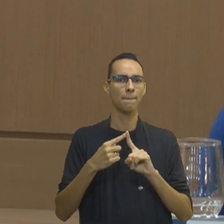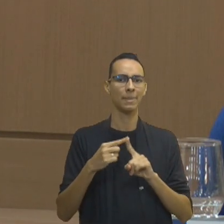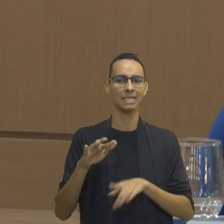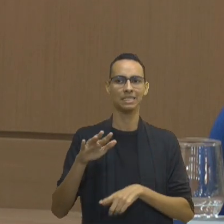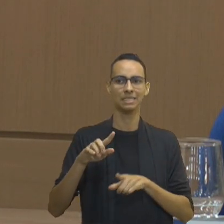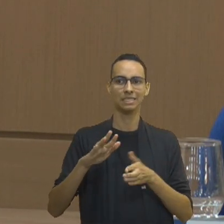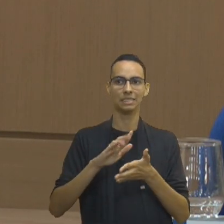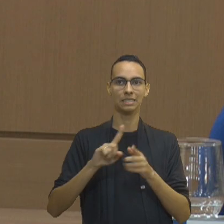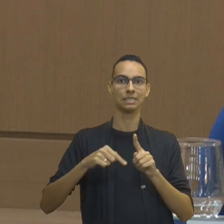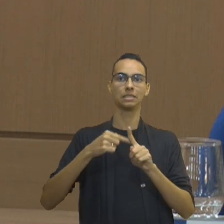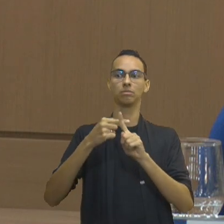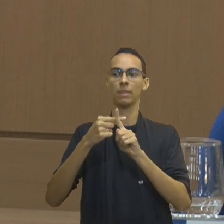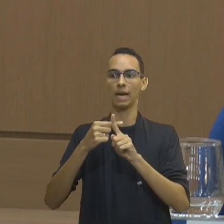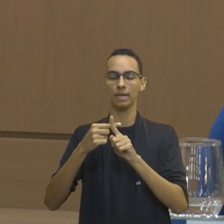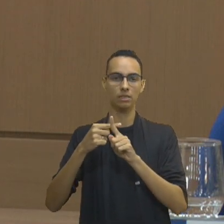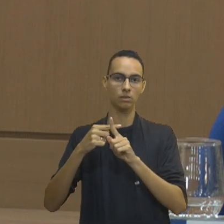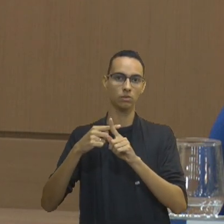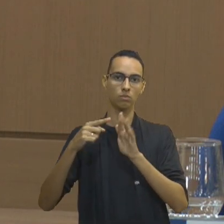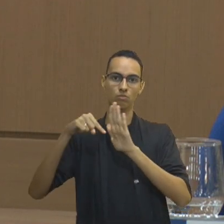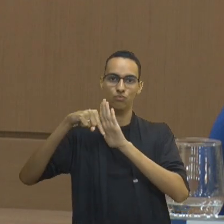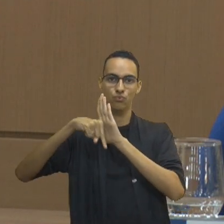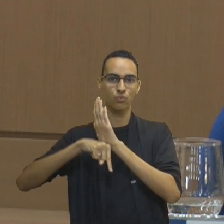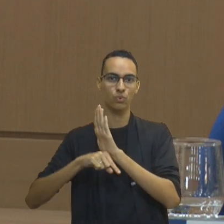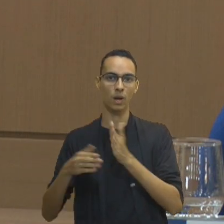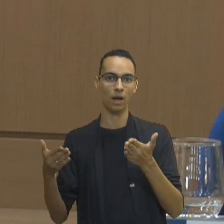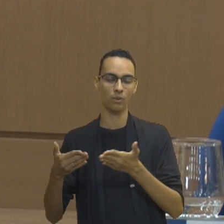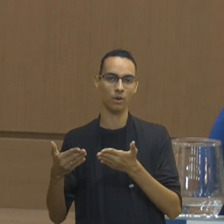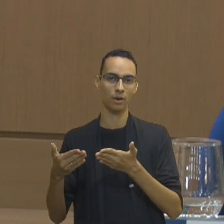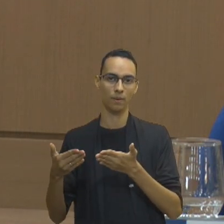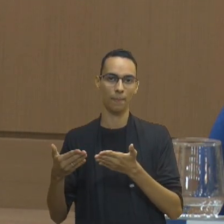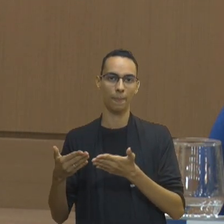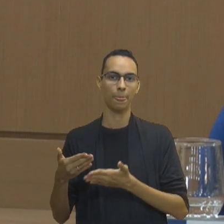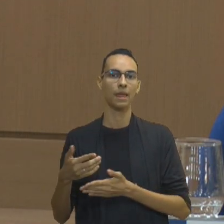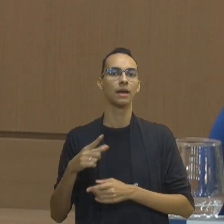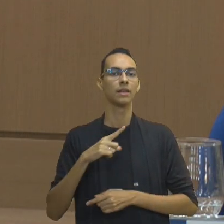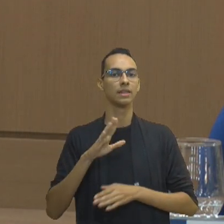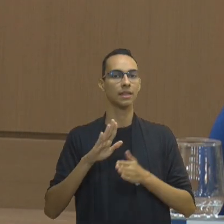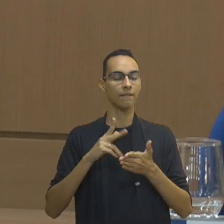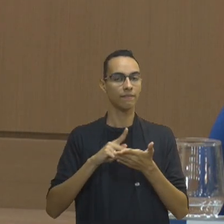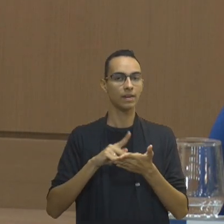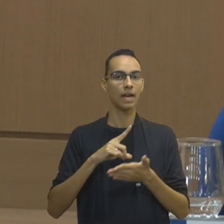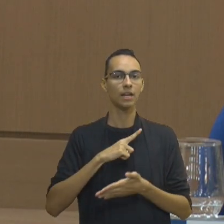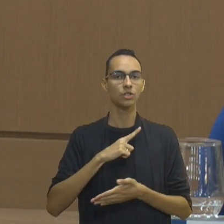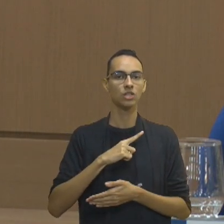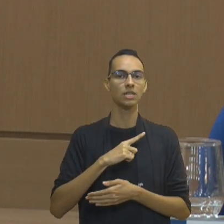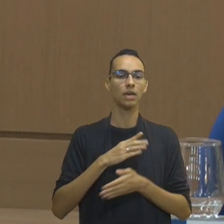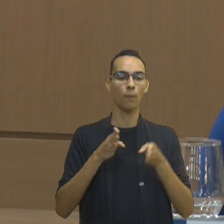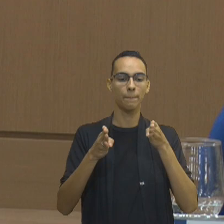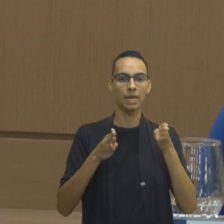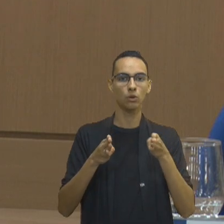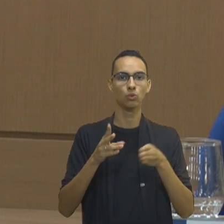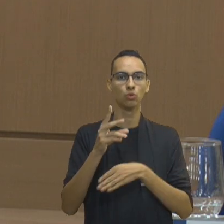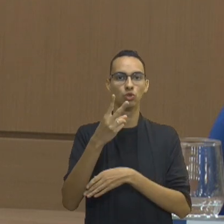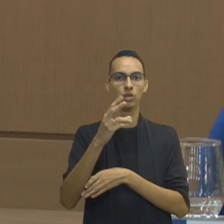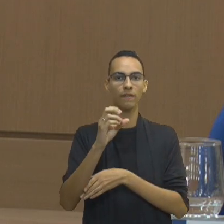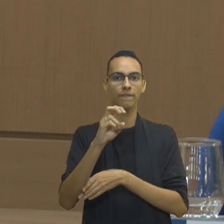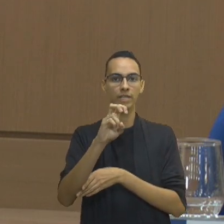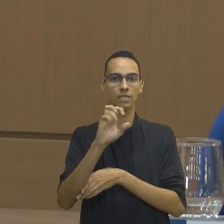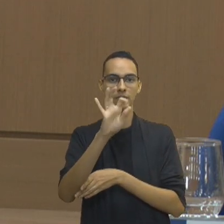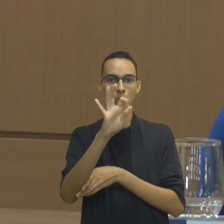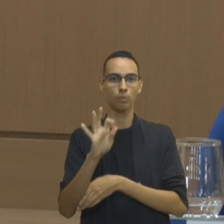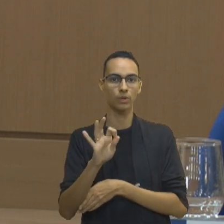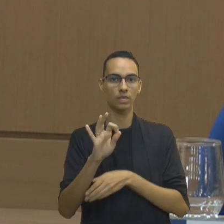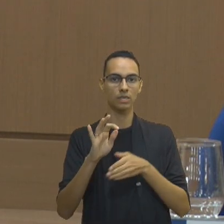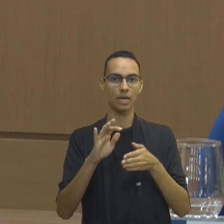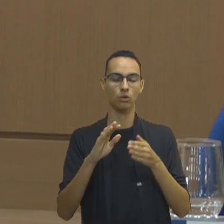setor. Na verdade, tem um corte que pega entre 25% e 30%, né, uma redução entre 25% e 30%,